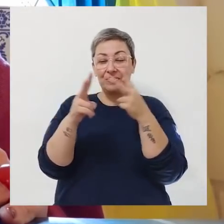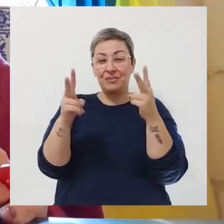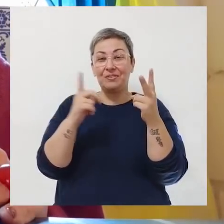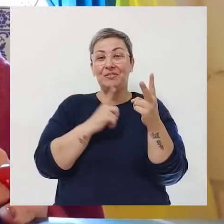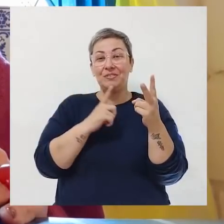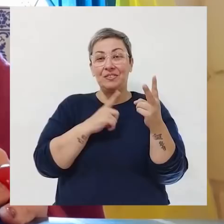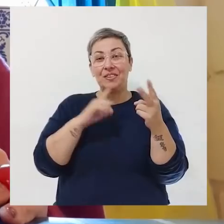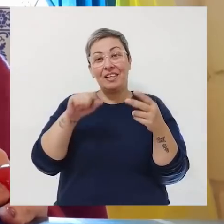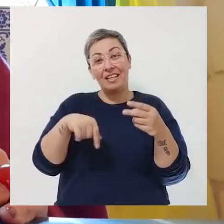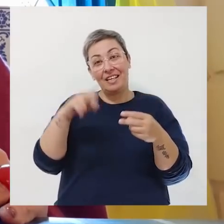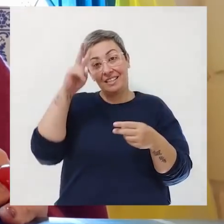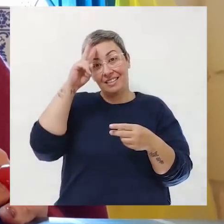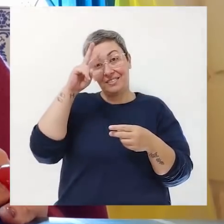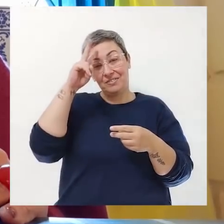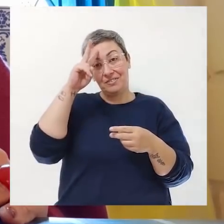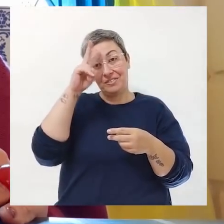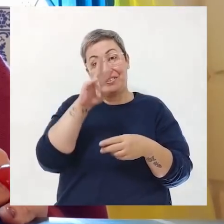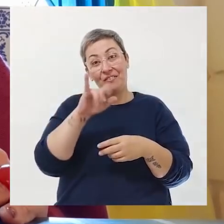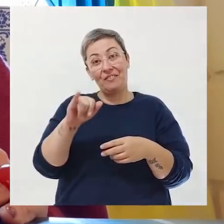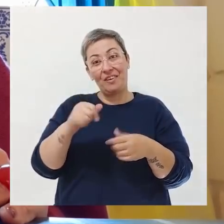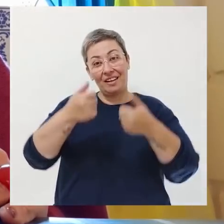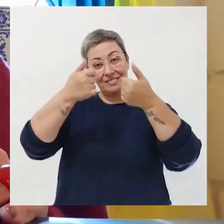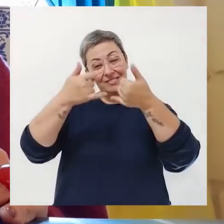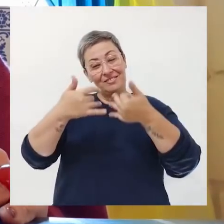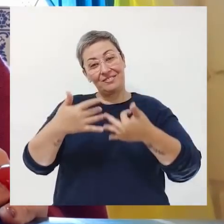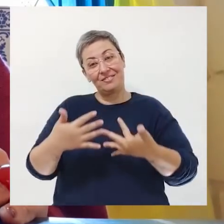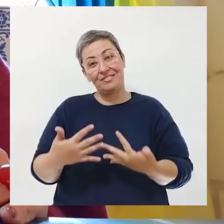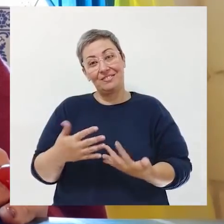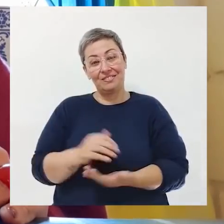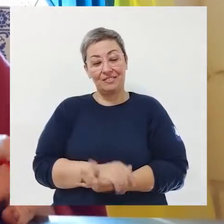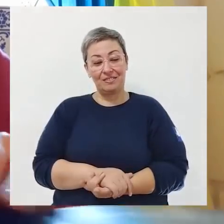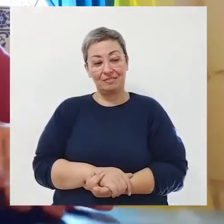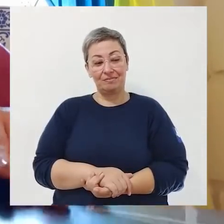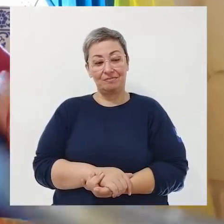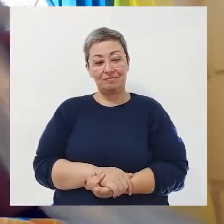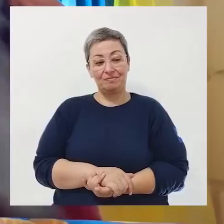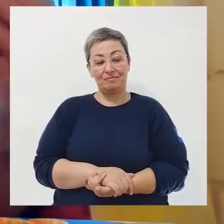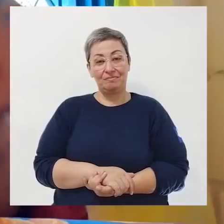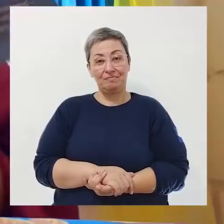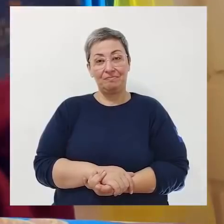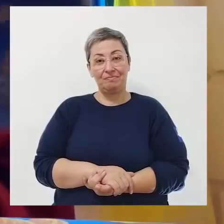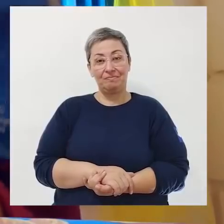soprar, esta história eu vou contar.